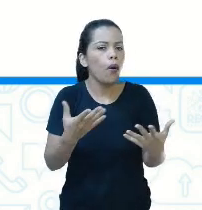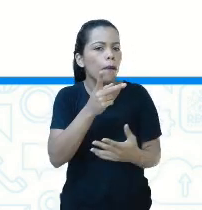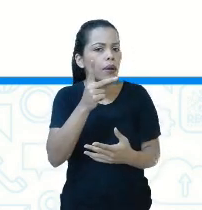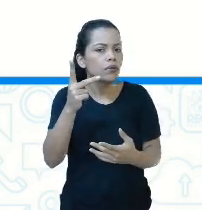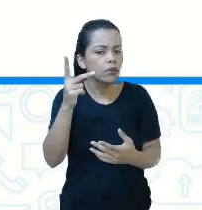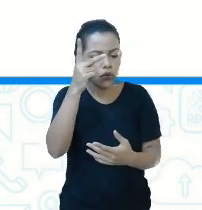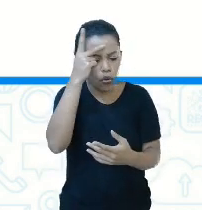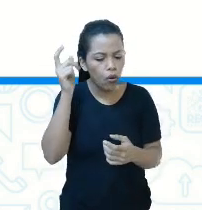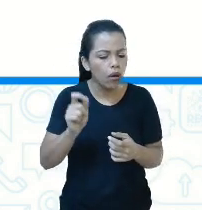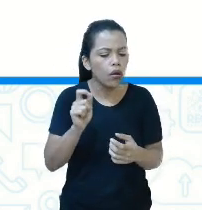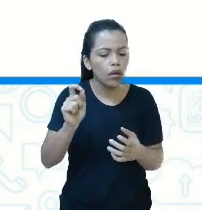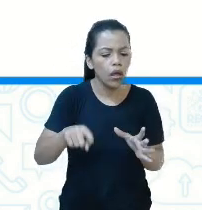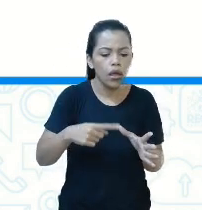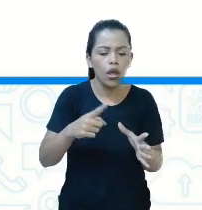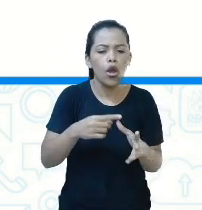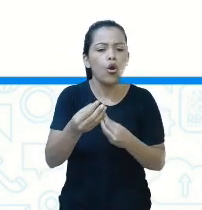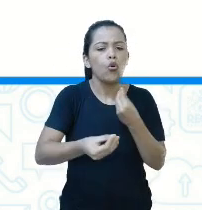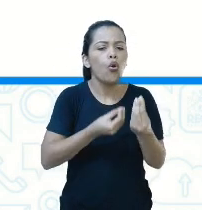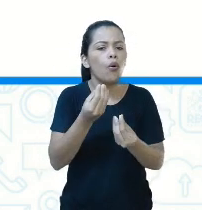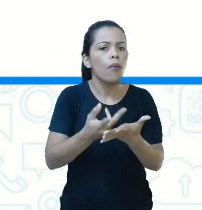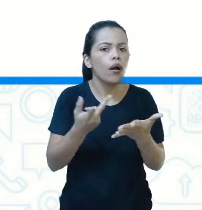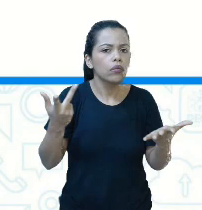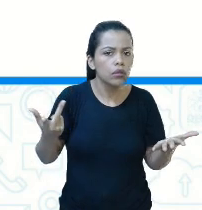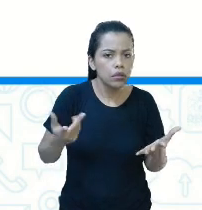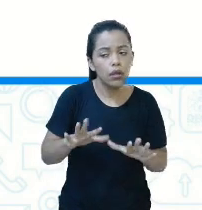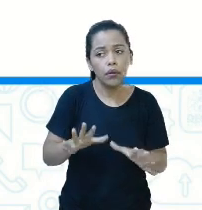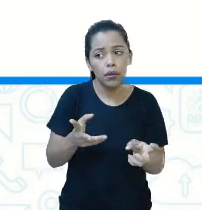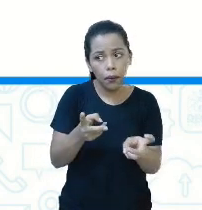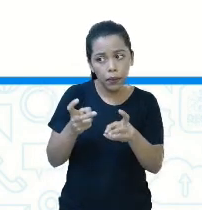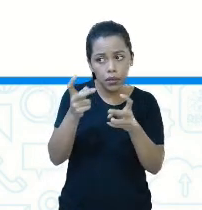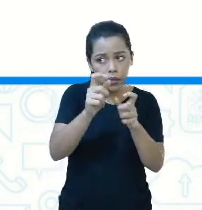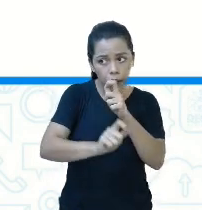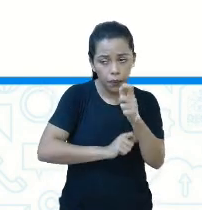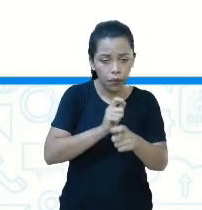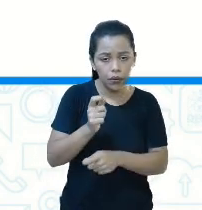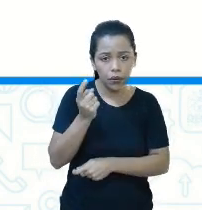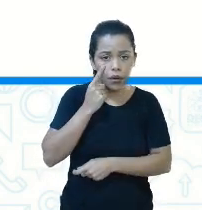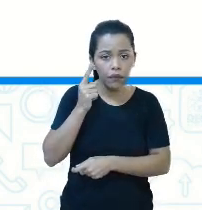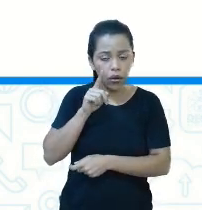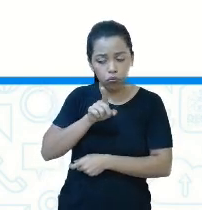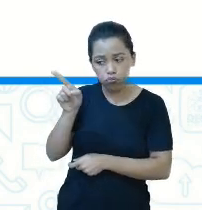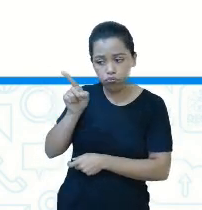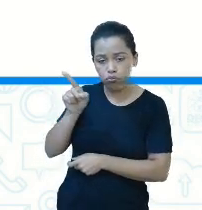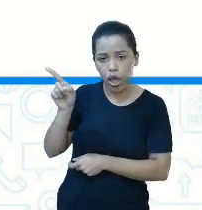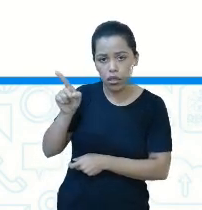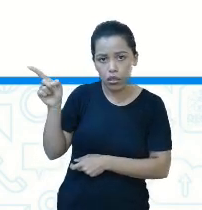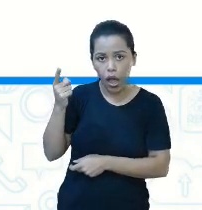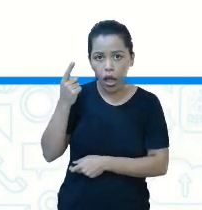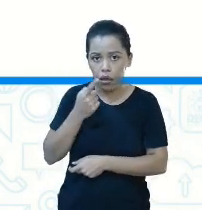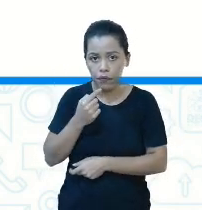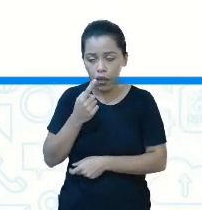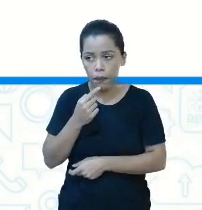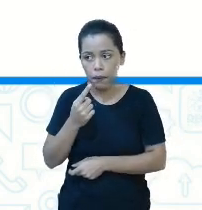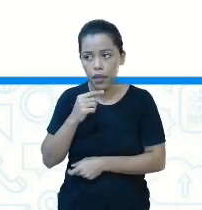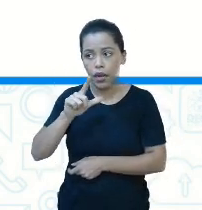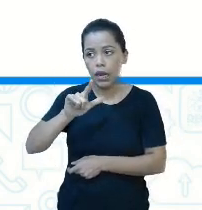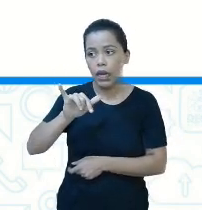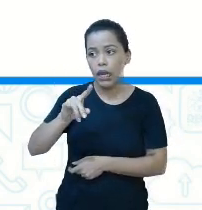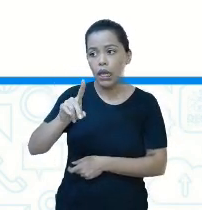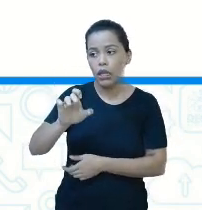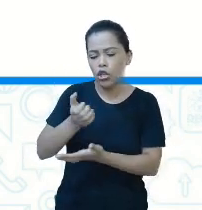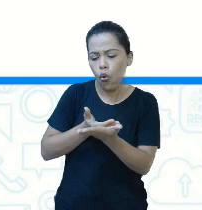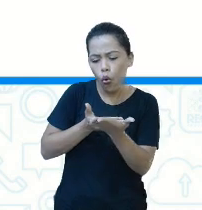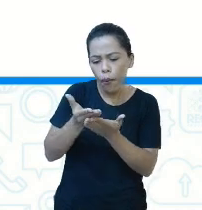quem, como aconteceu. Então, observe aqui, ó. Tá vendo a setinha? Ali onde está a lead. É o início